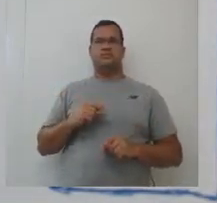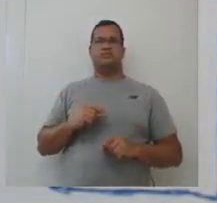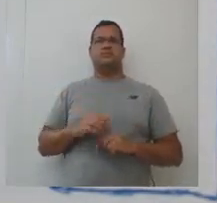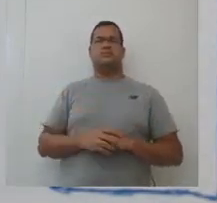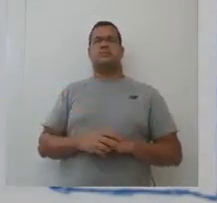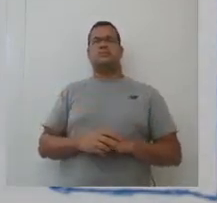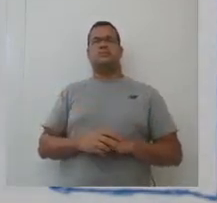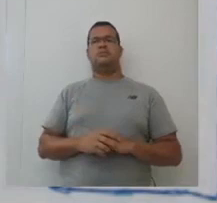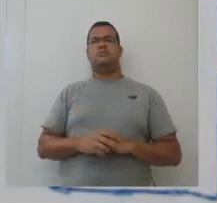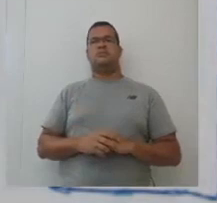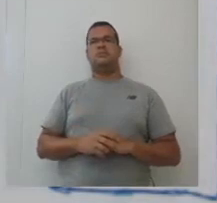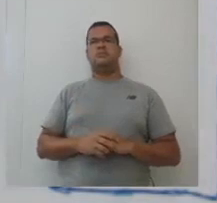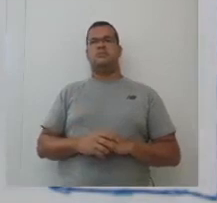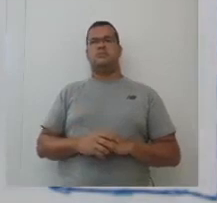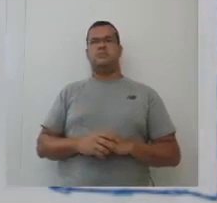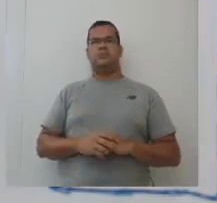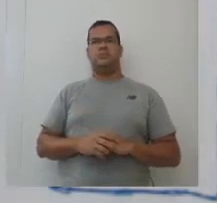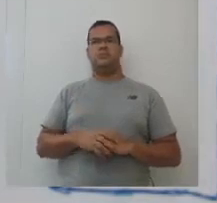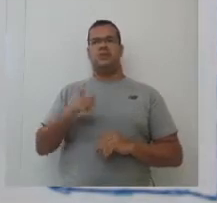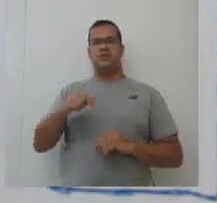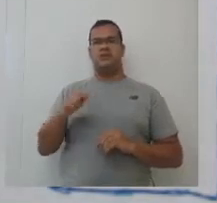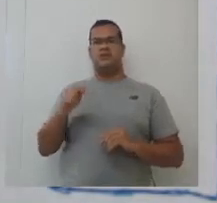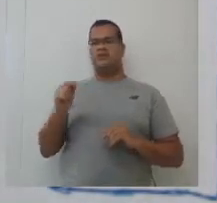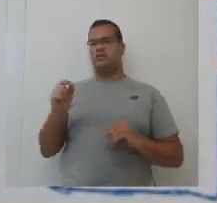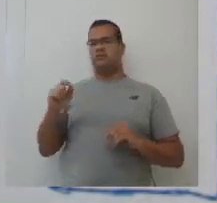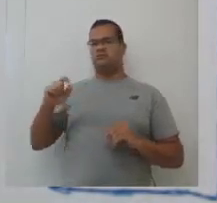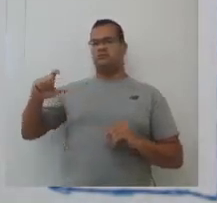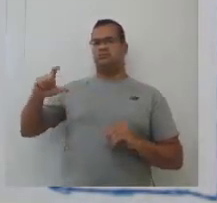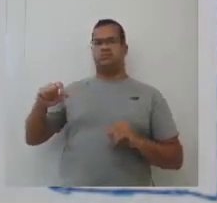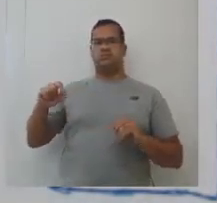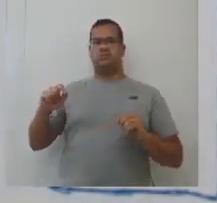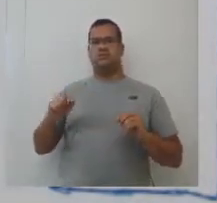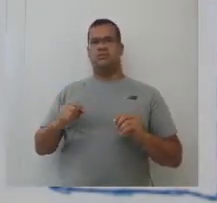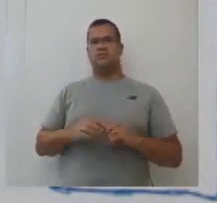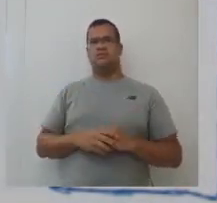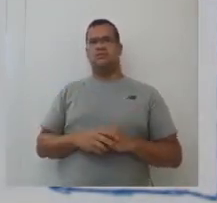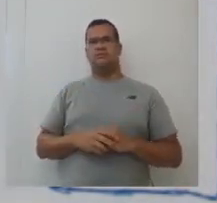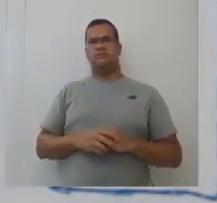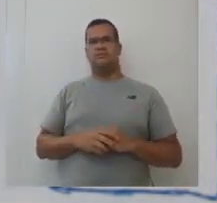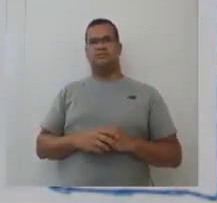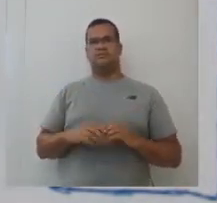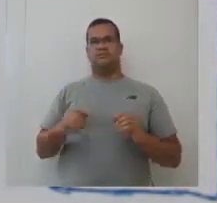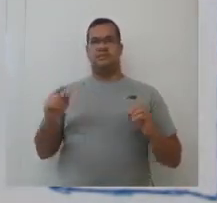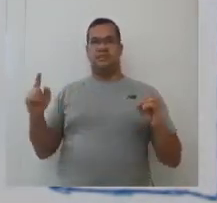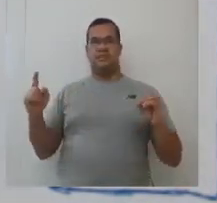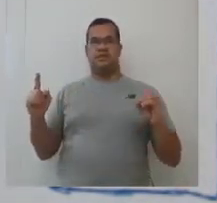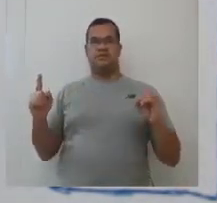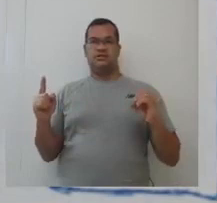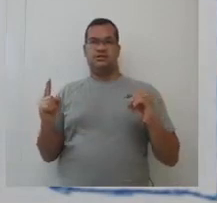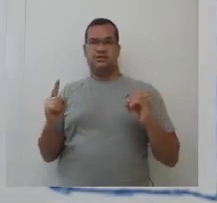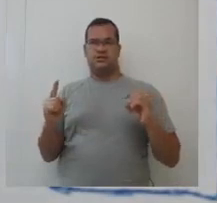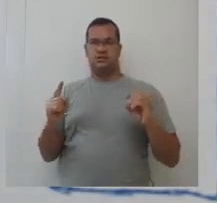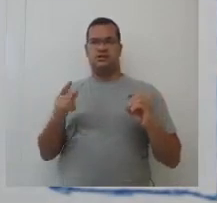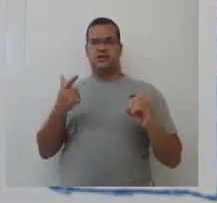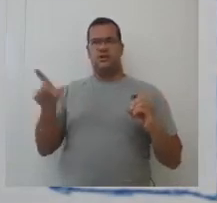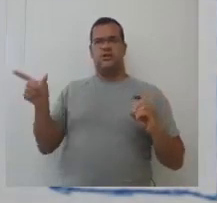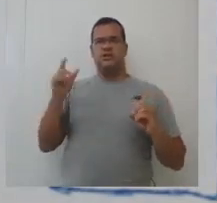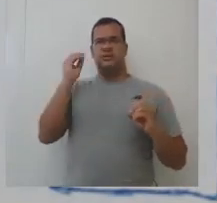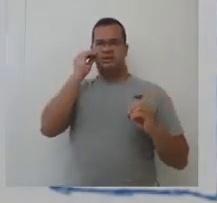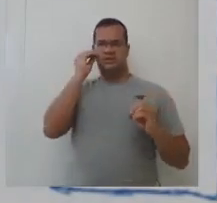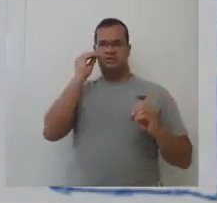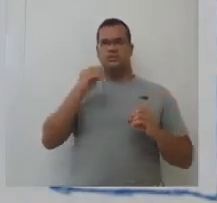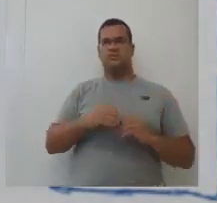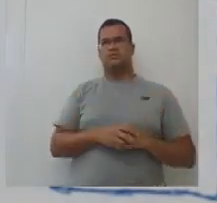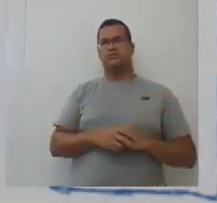quê? Força elétrica. O campo elétrico e a força elétrica atuam à distância. Professor, dá outro exemplo. E